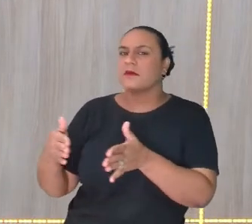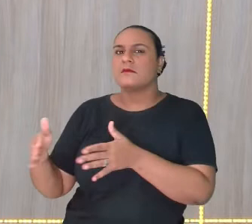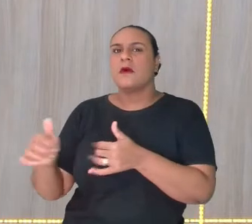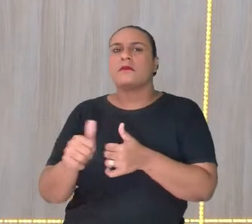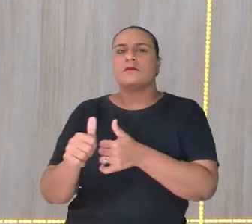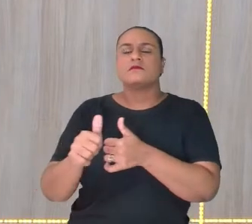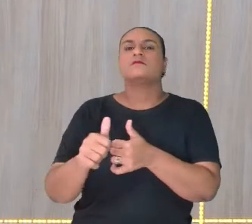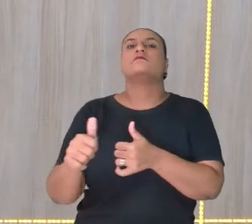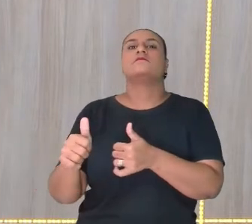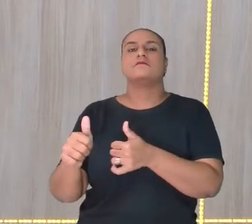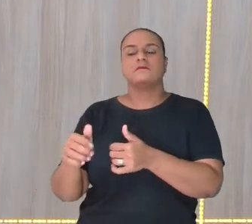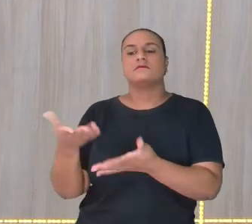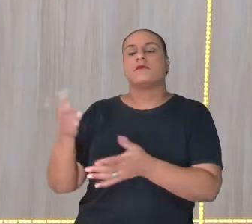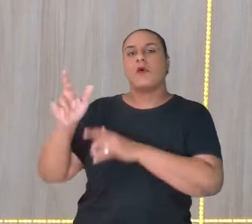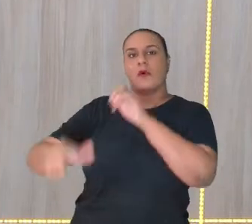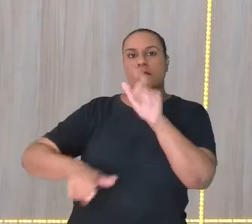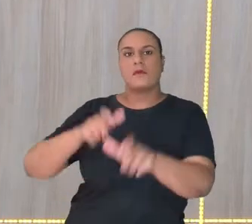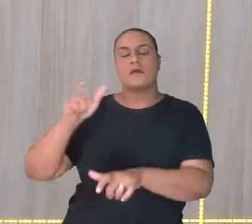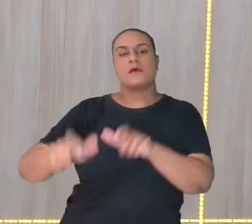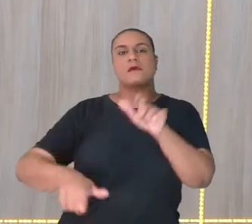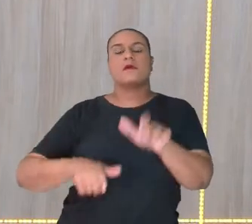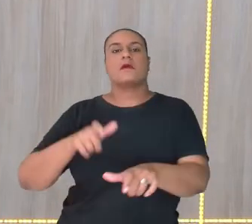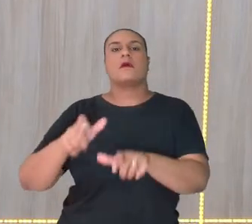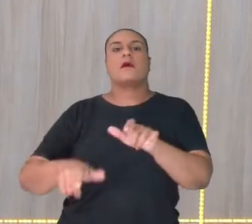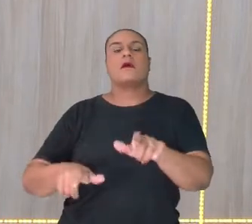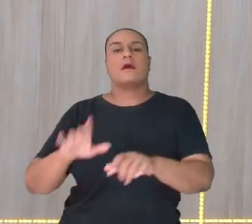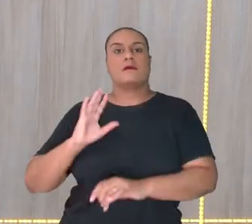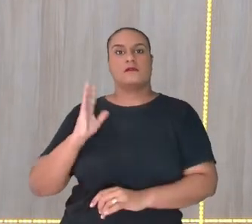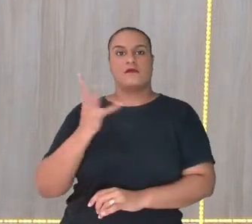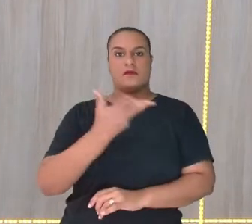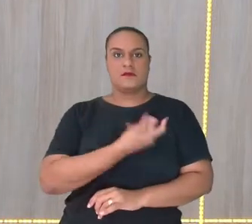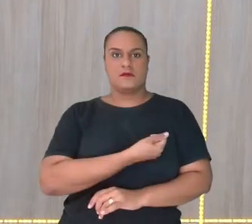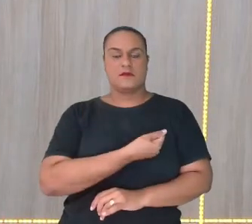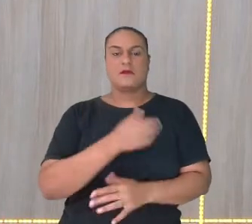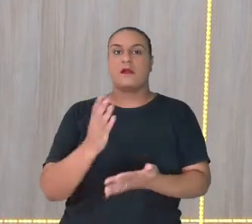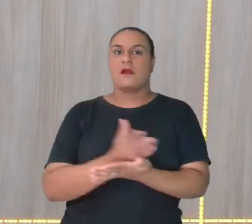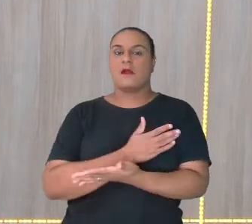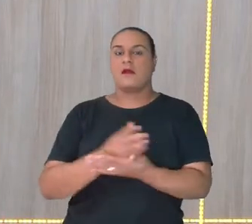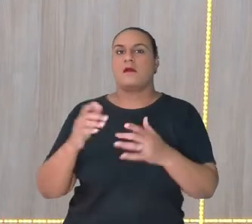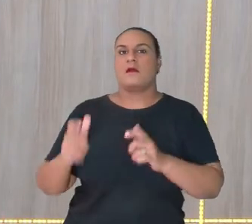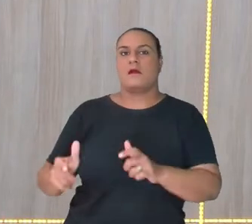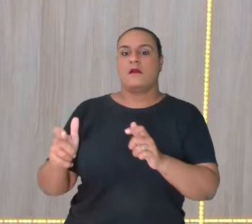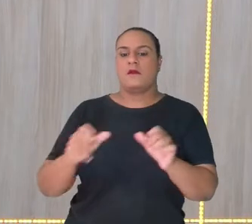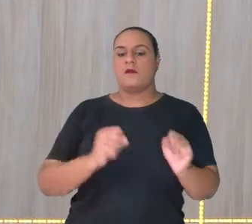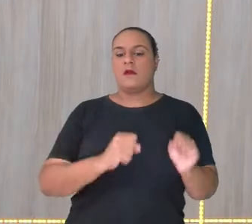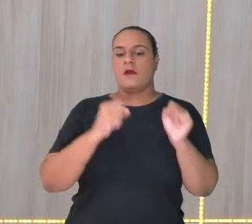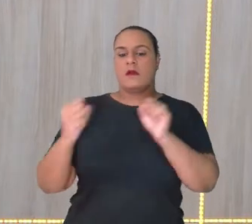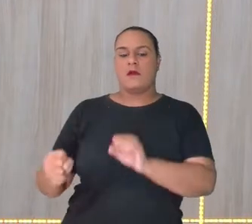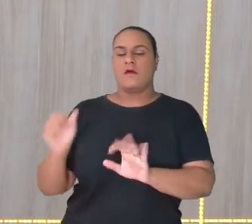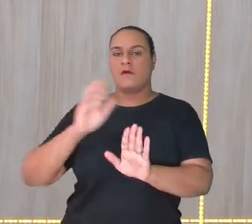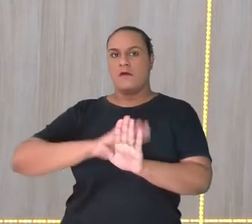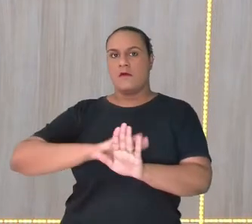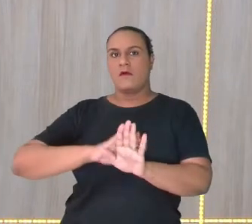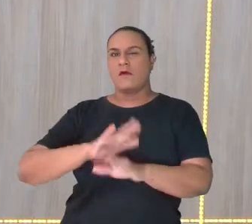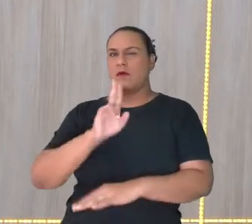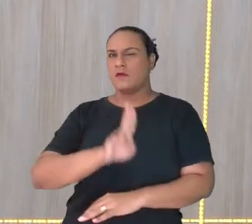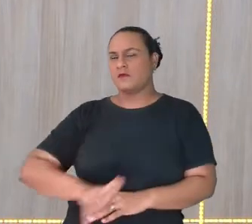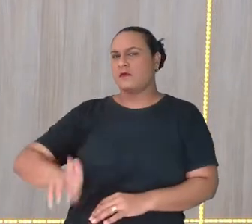à salvação. Então, em alguns locais, esse poder ideológico ele foi utilizado de